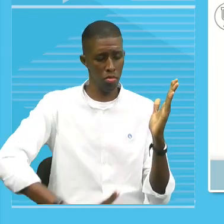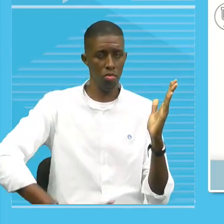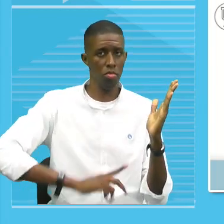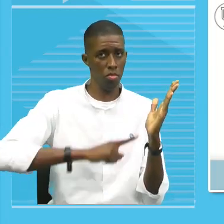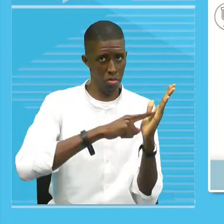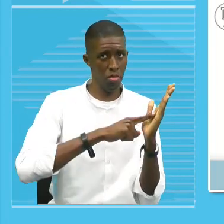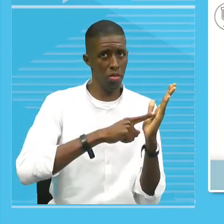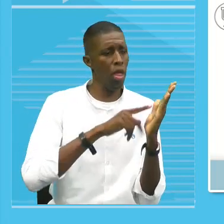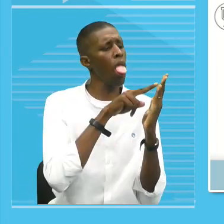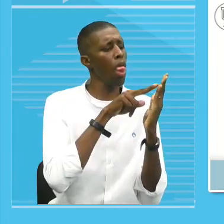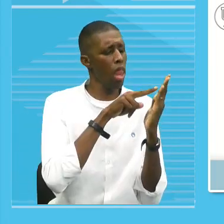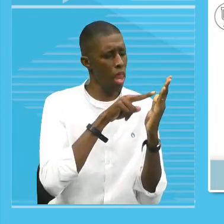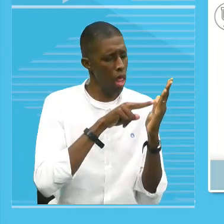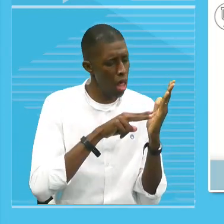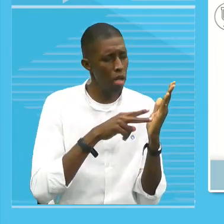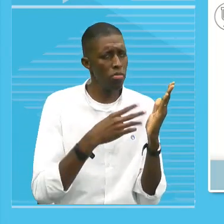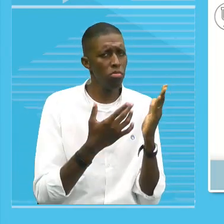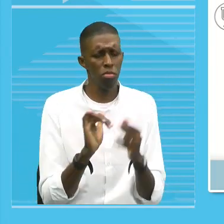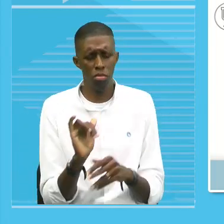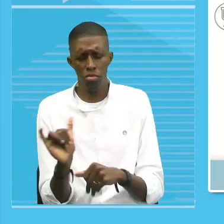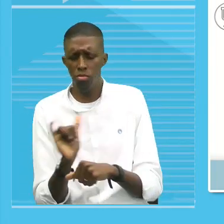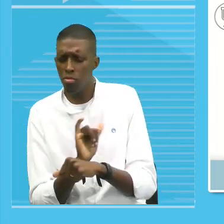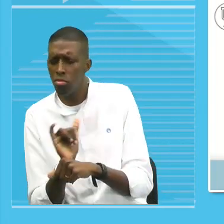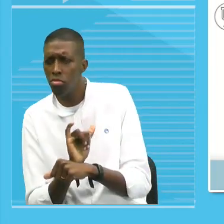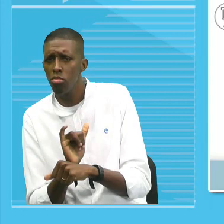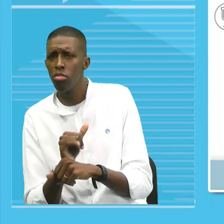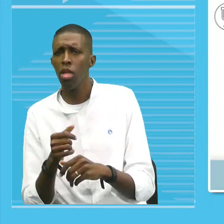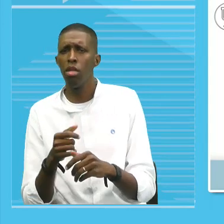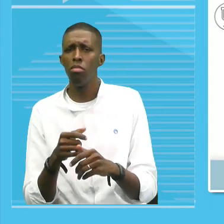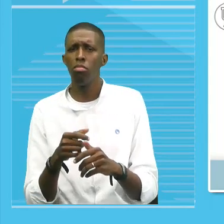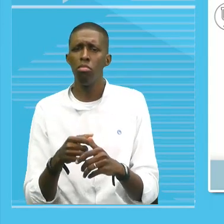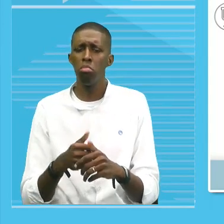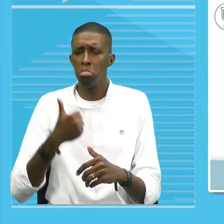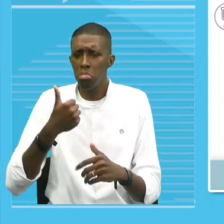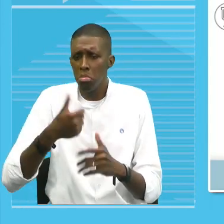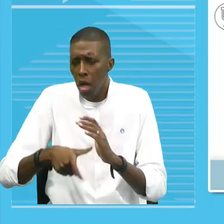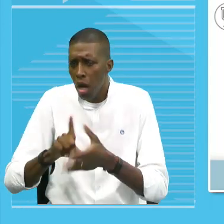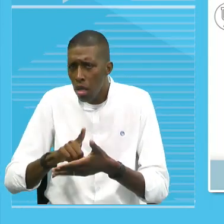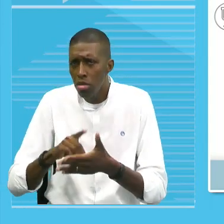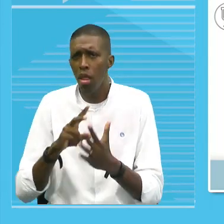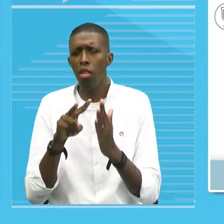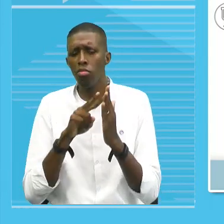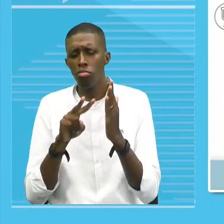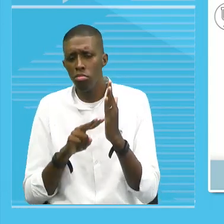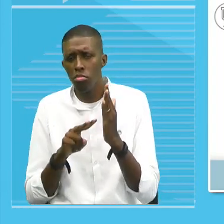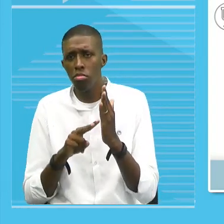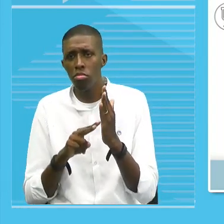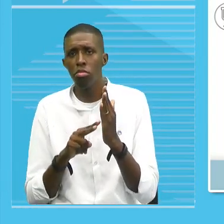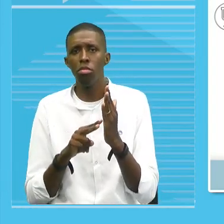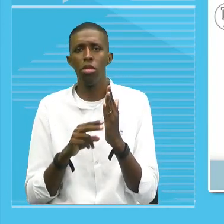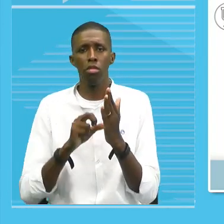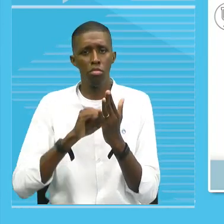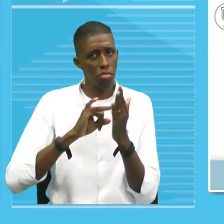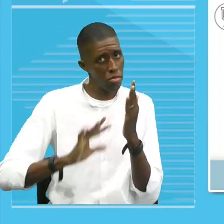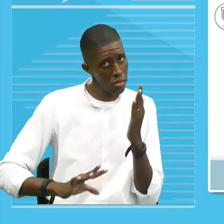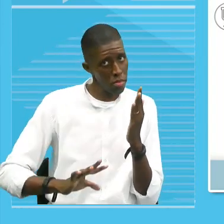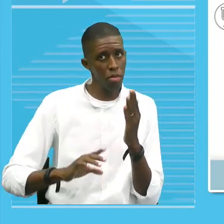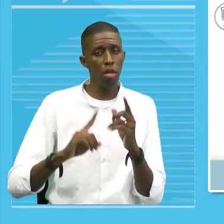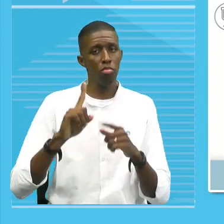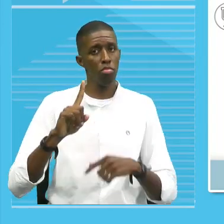para facilitar a vida a interpretação se fosse uma questão puramente é